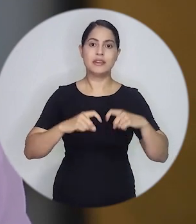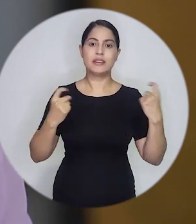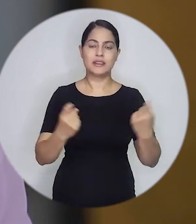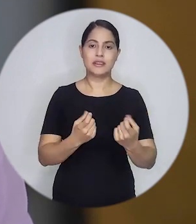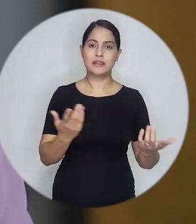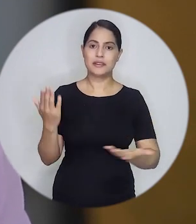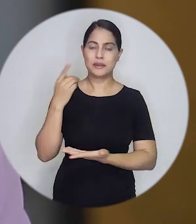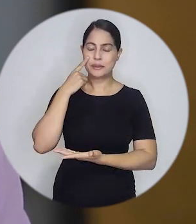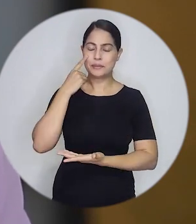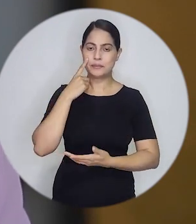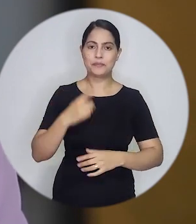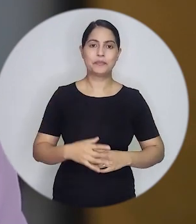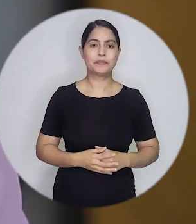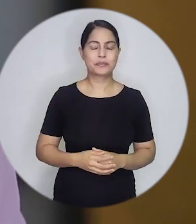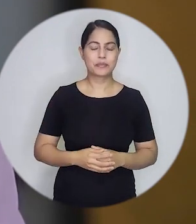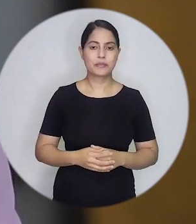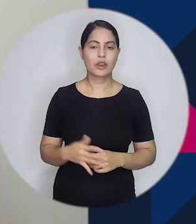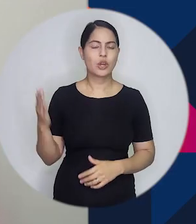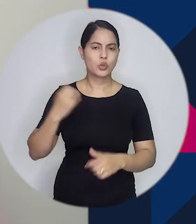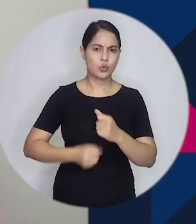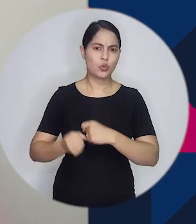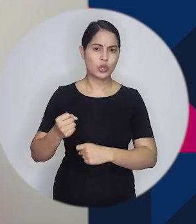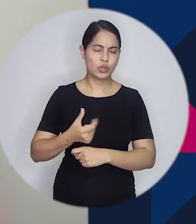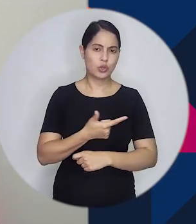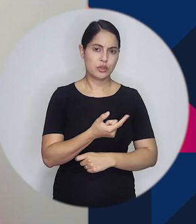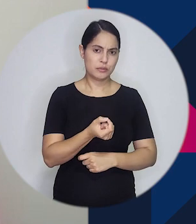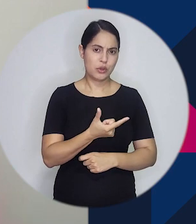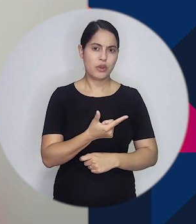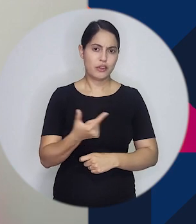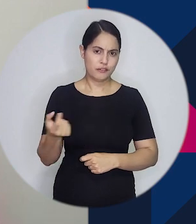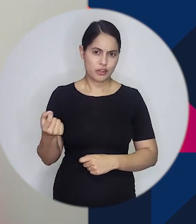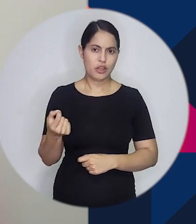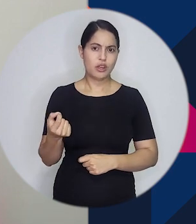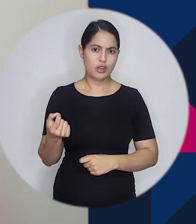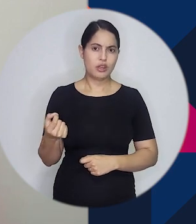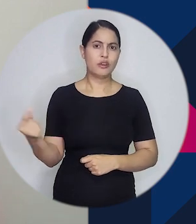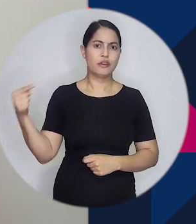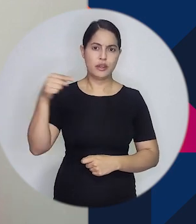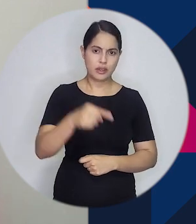Diversidade Sexual e de Gênero. Acompanhe. Em 2020, eu fiz